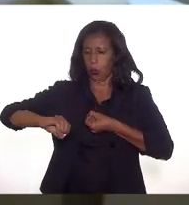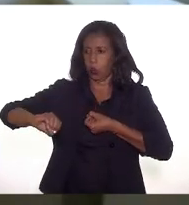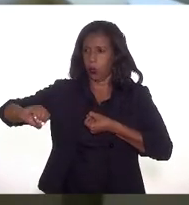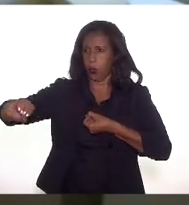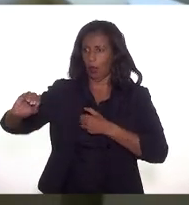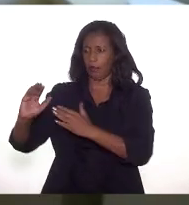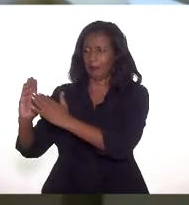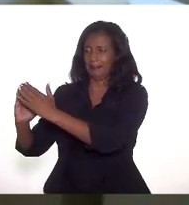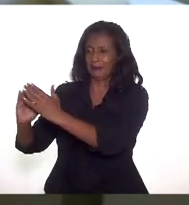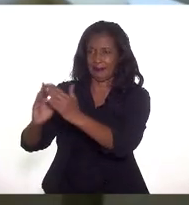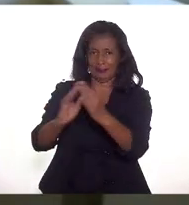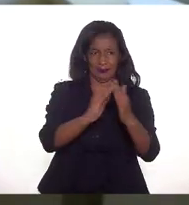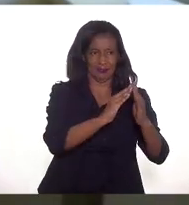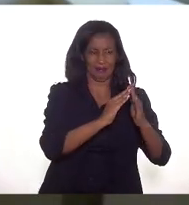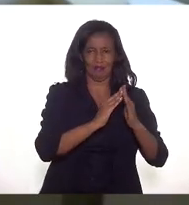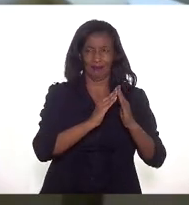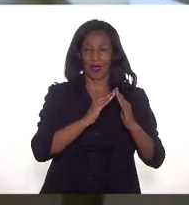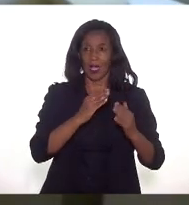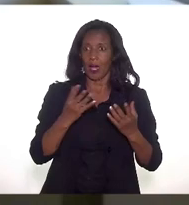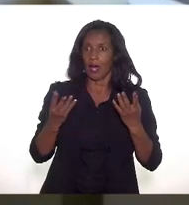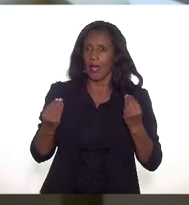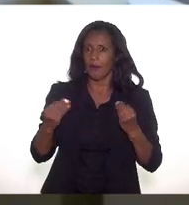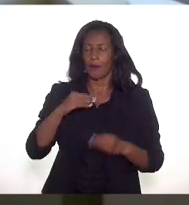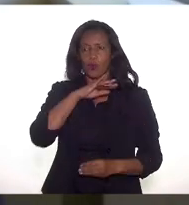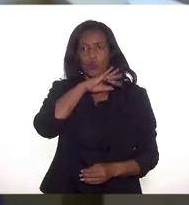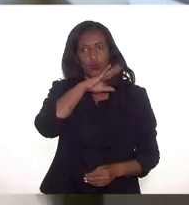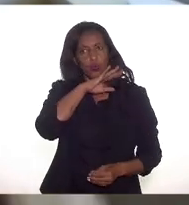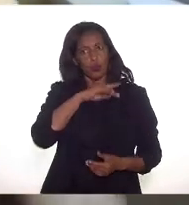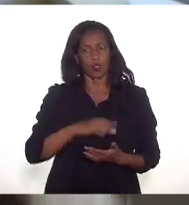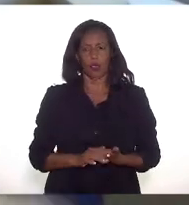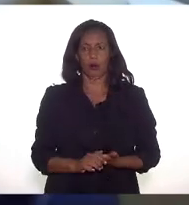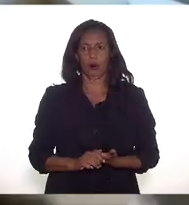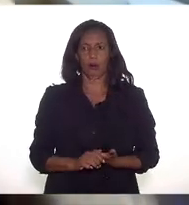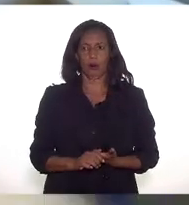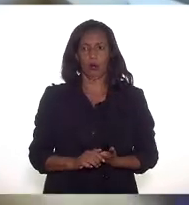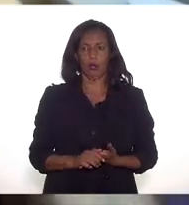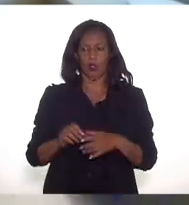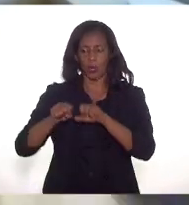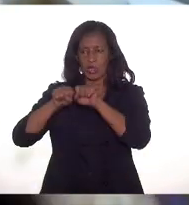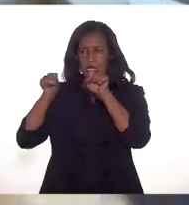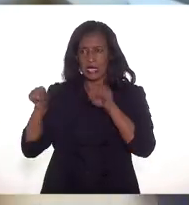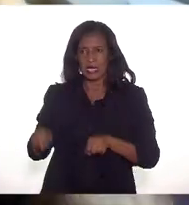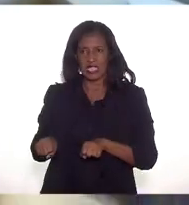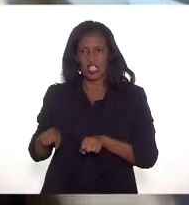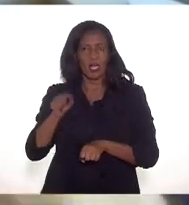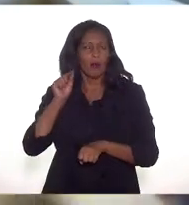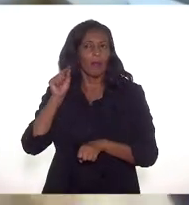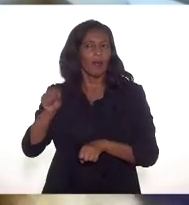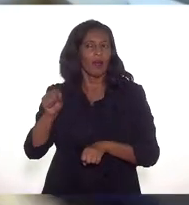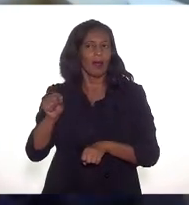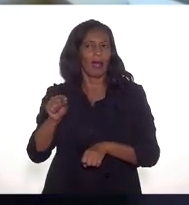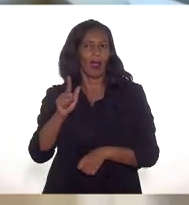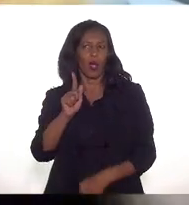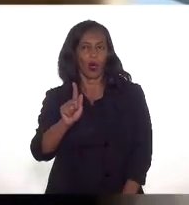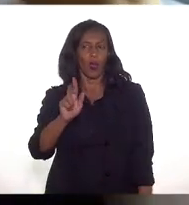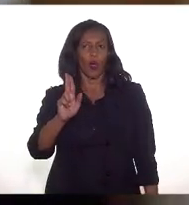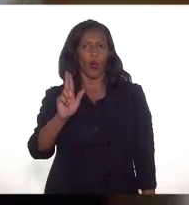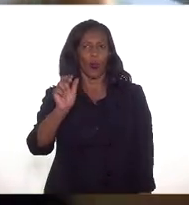ruim. O sistema Guandu, sistema de tratamento da água,